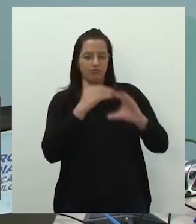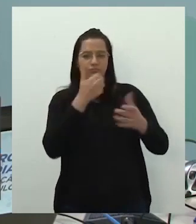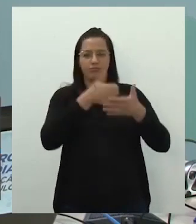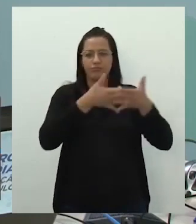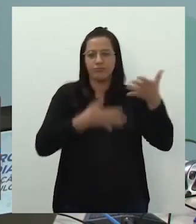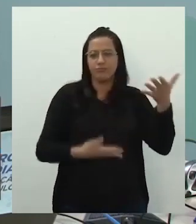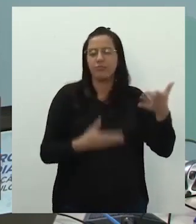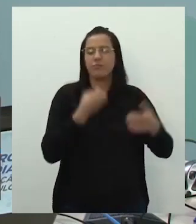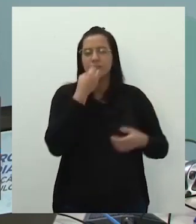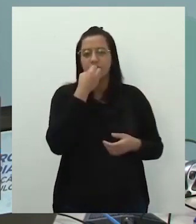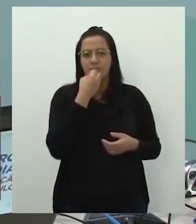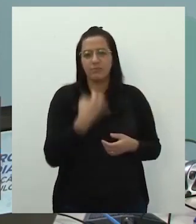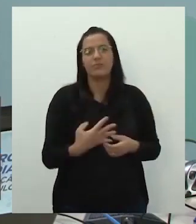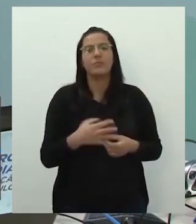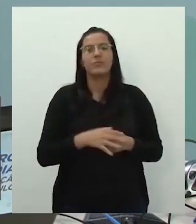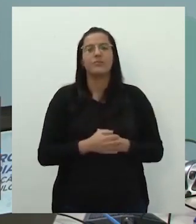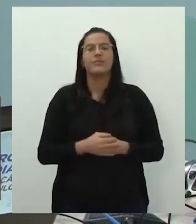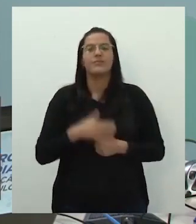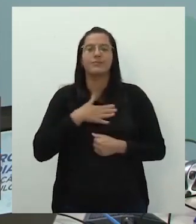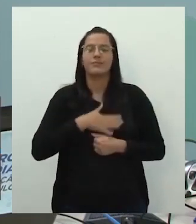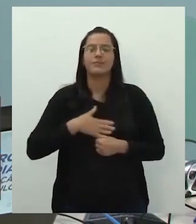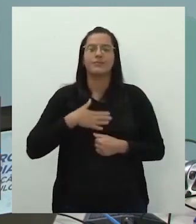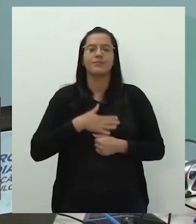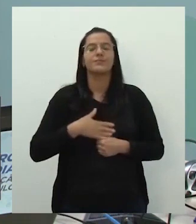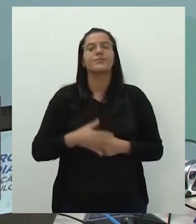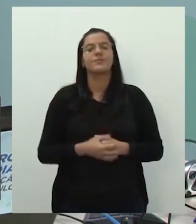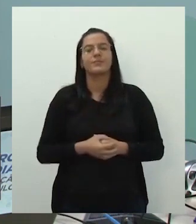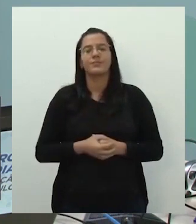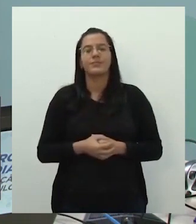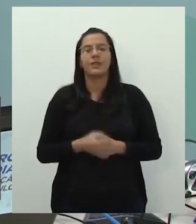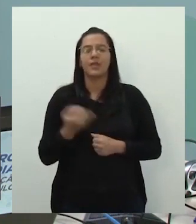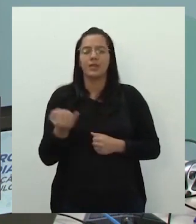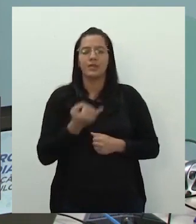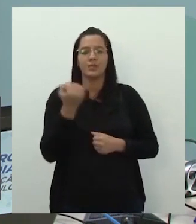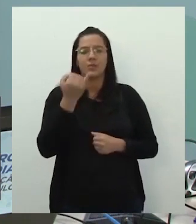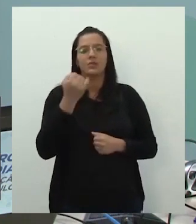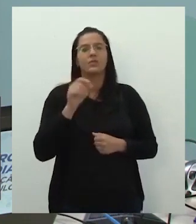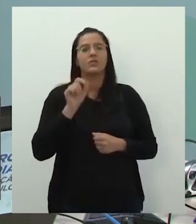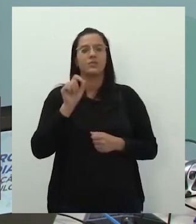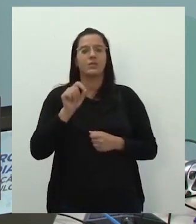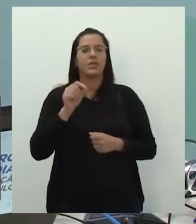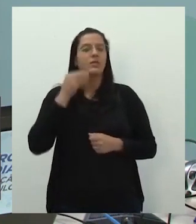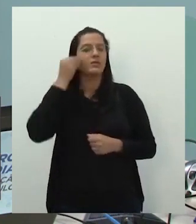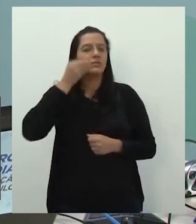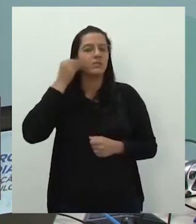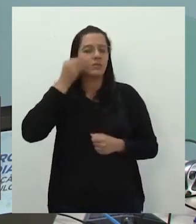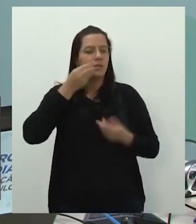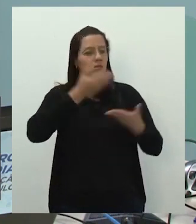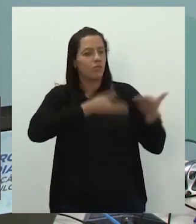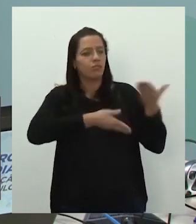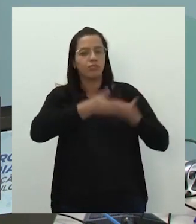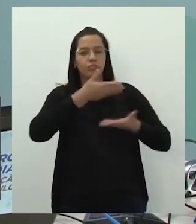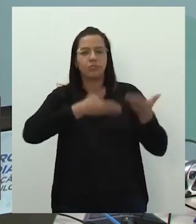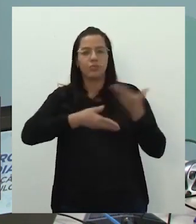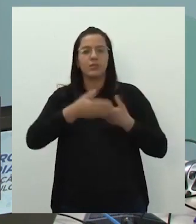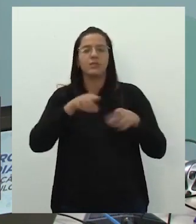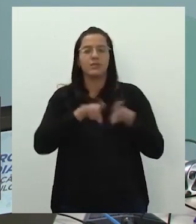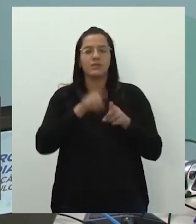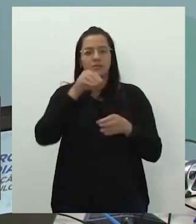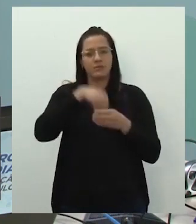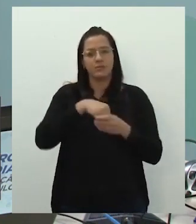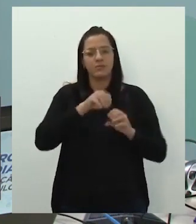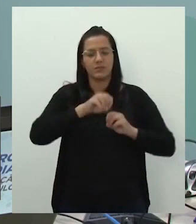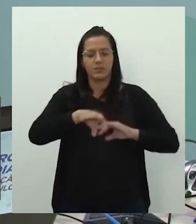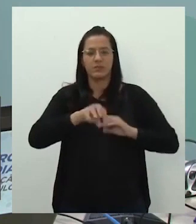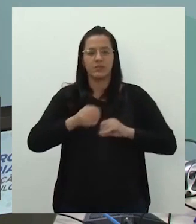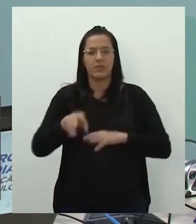muito interessante, bem enriquecedor. E é importante compartilhar estratégicas e práticas pedagógicas com